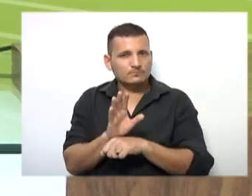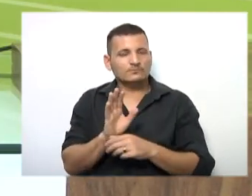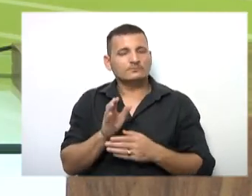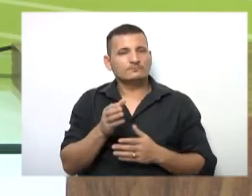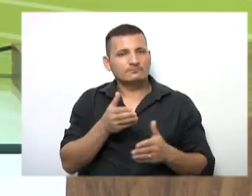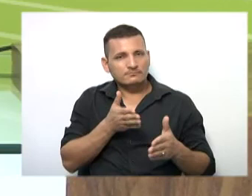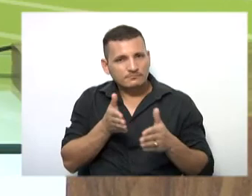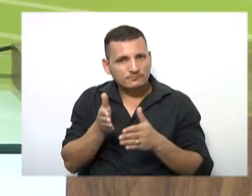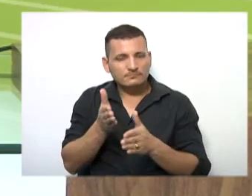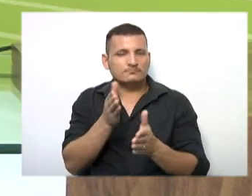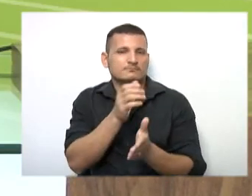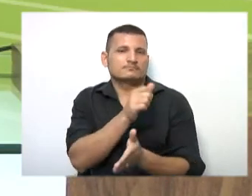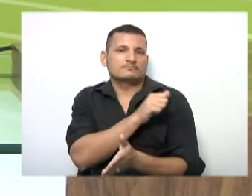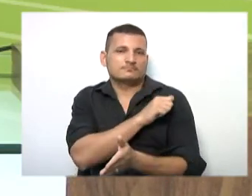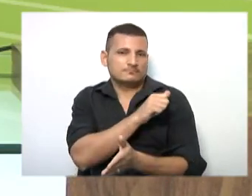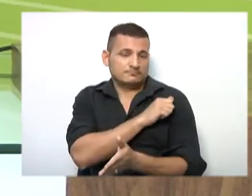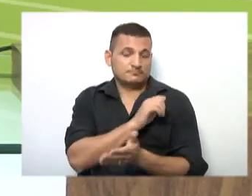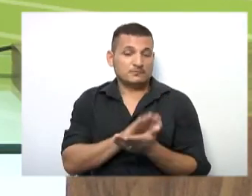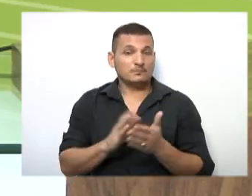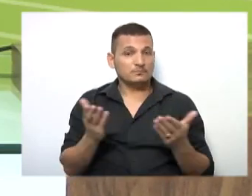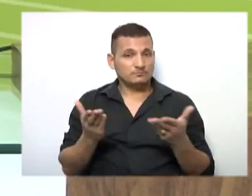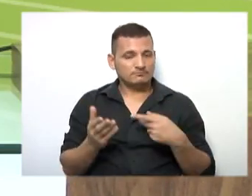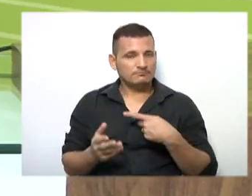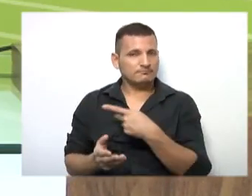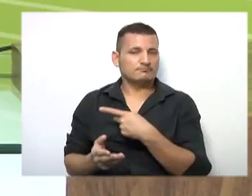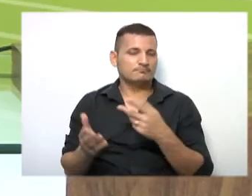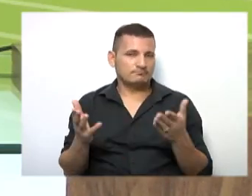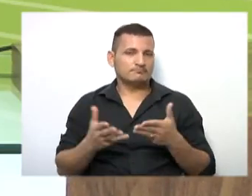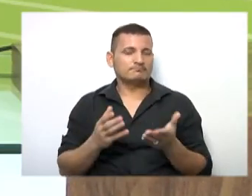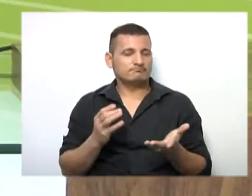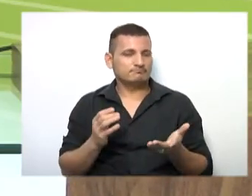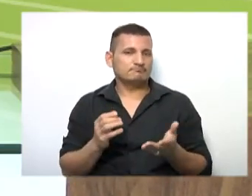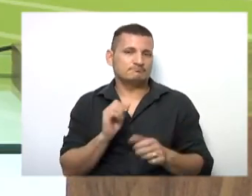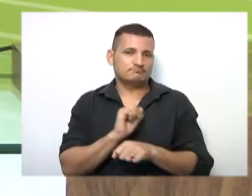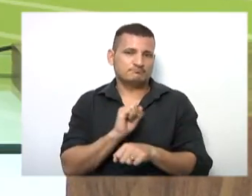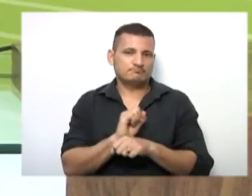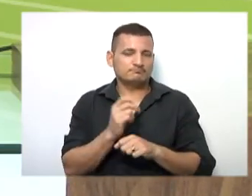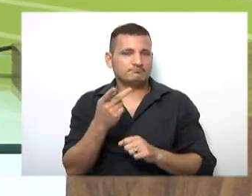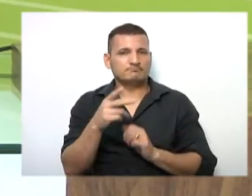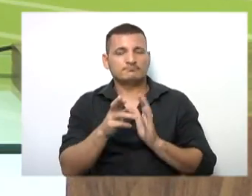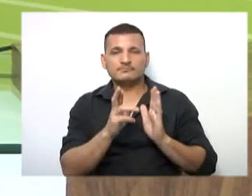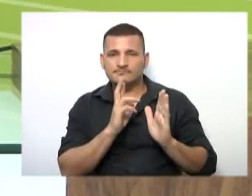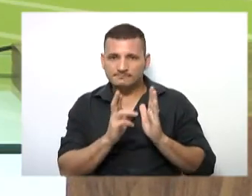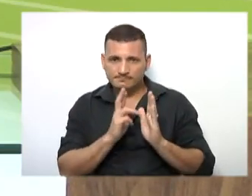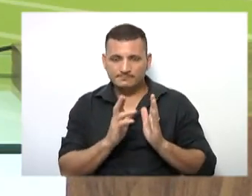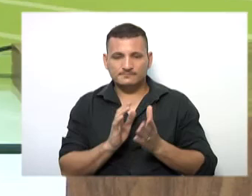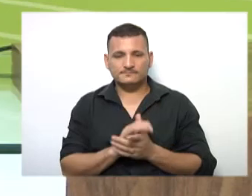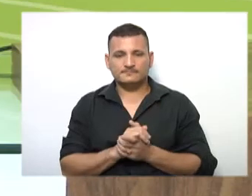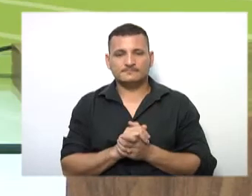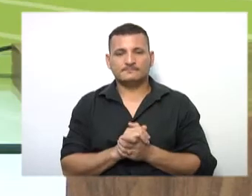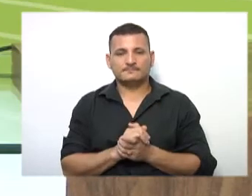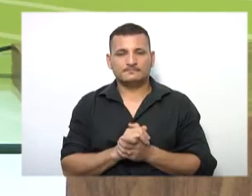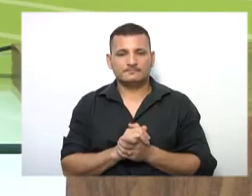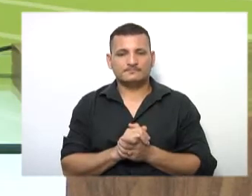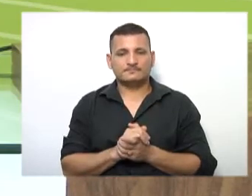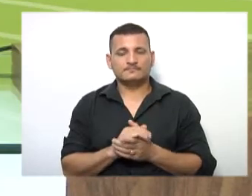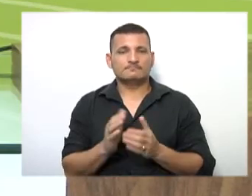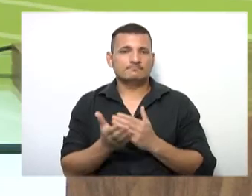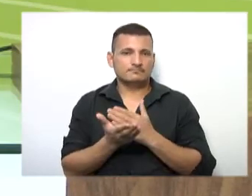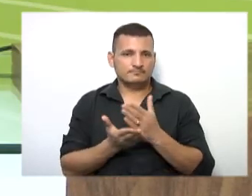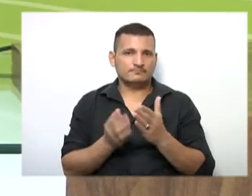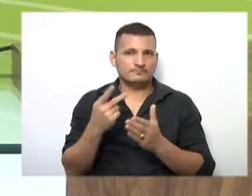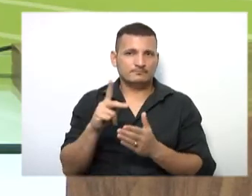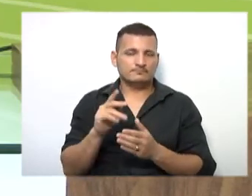aluno. E hoje a gente está aqui para colher os frutos. Estamos aguardando esses grandes momentos. Inicie a sua